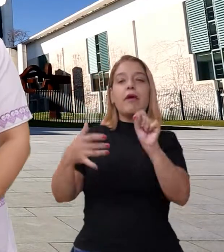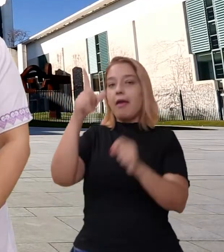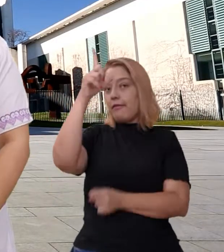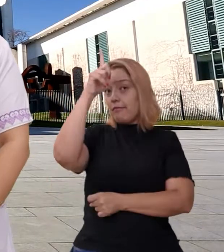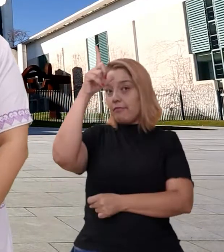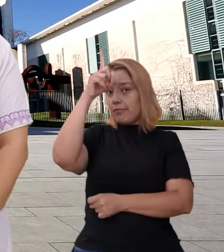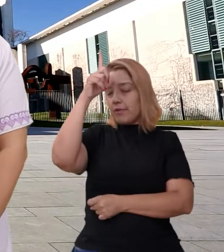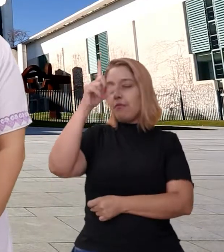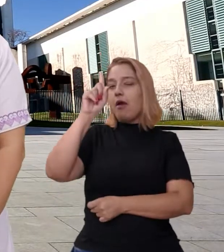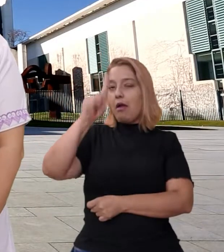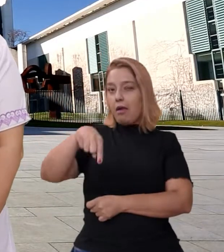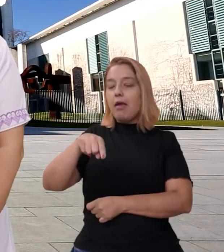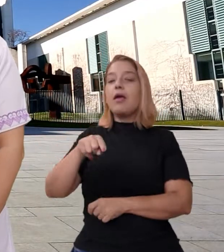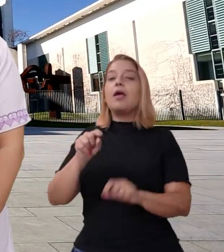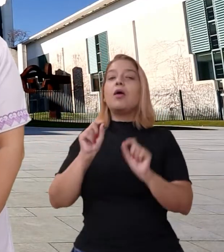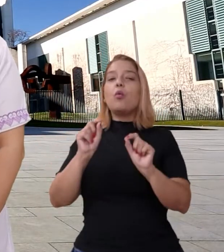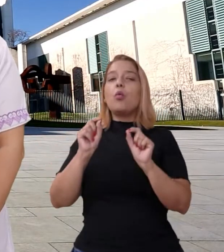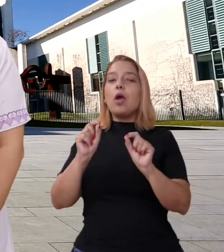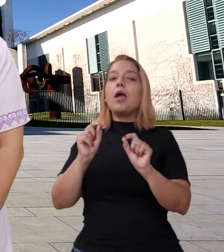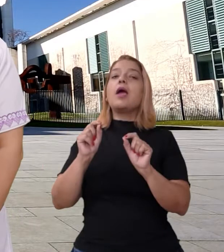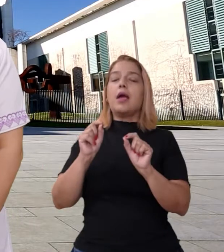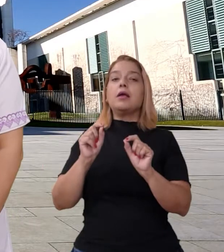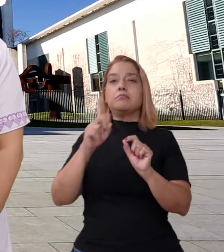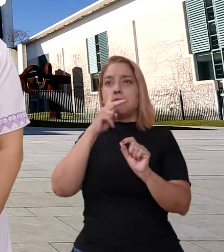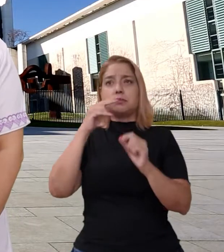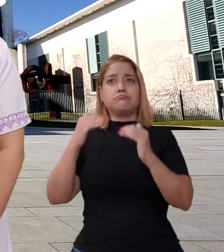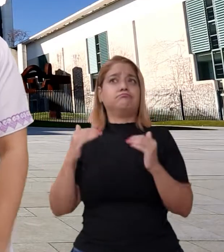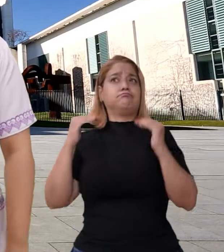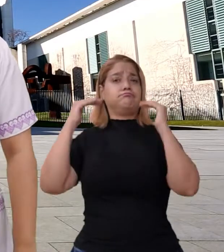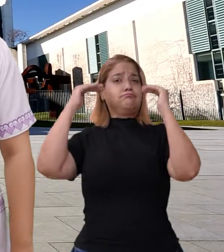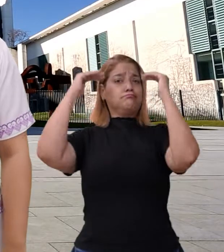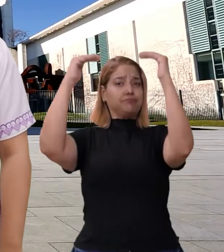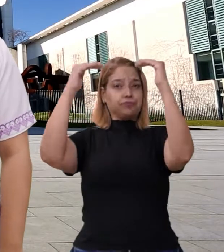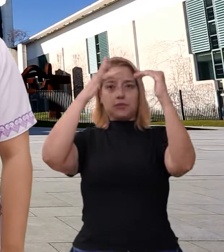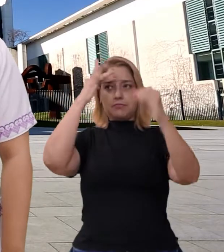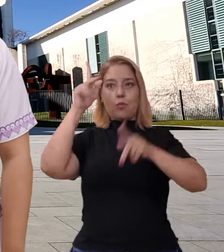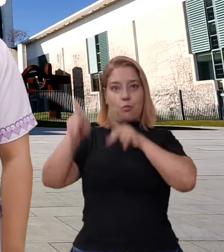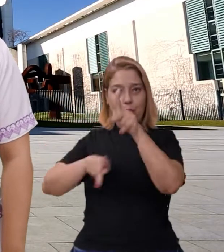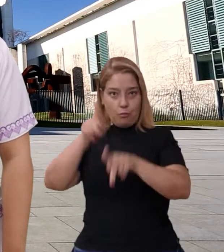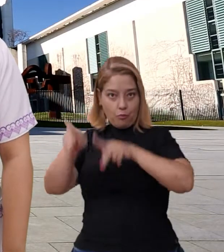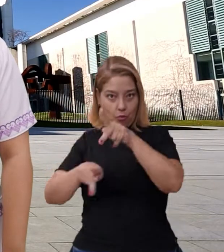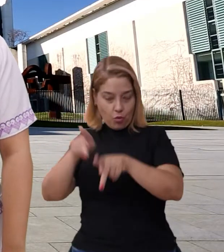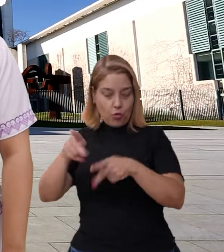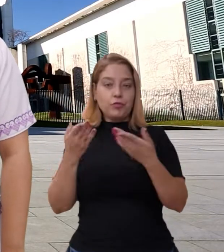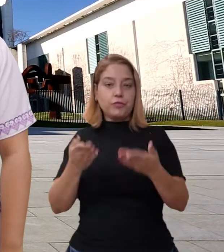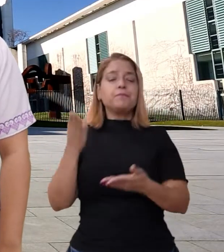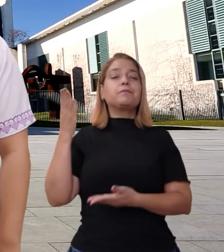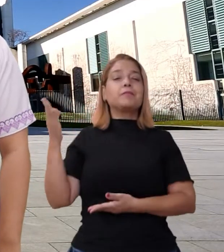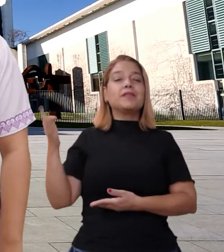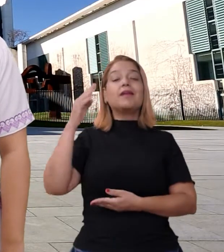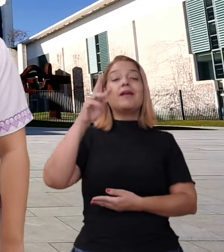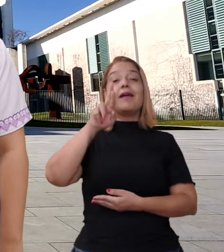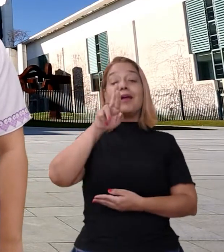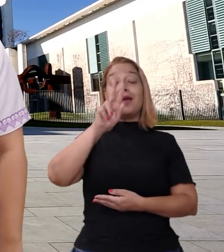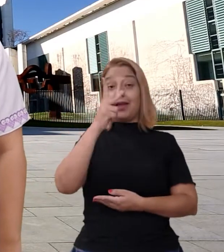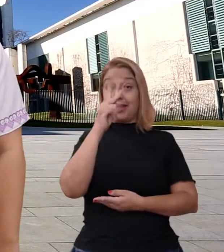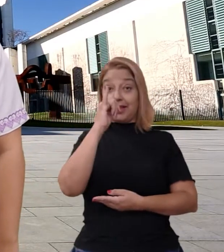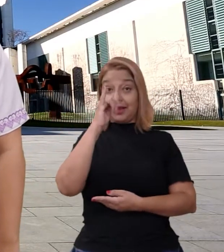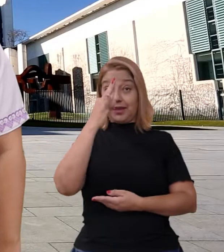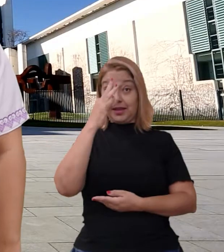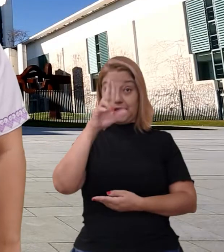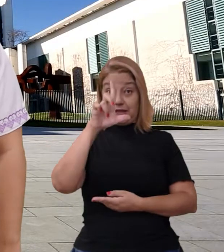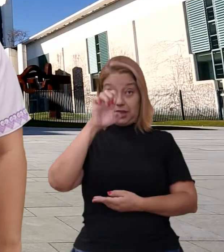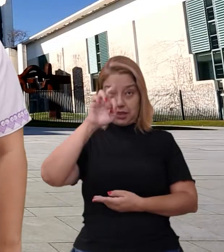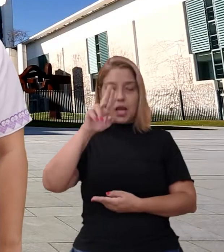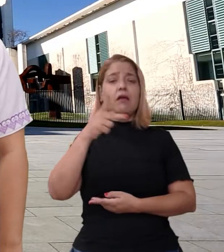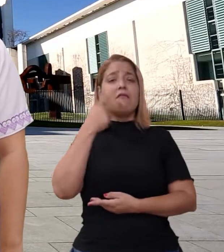alemães fossem supostamente um povo superior. O chanceler alemão Adolf Hitler afirmava que a